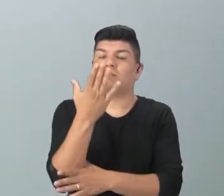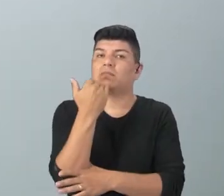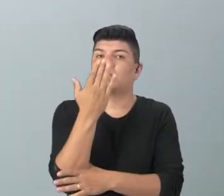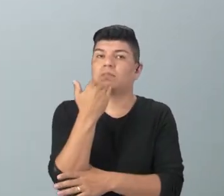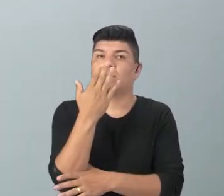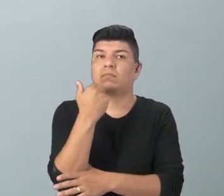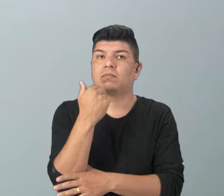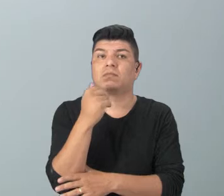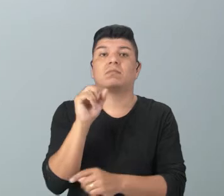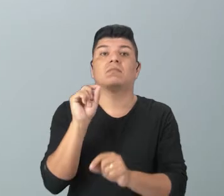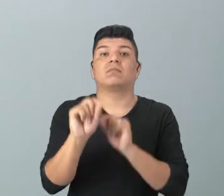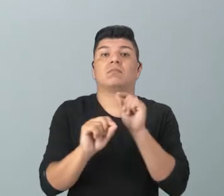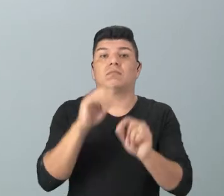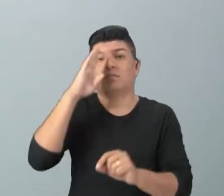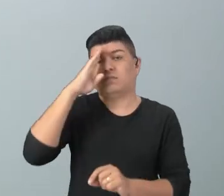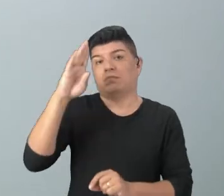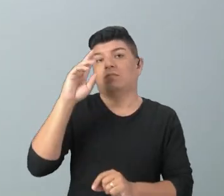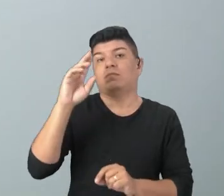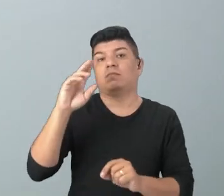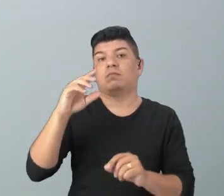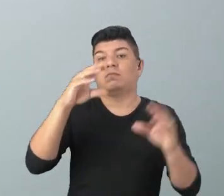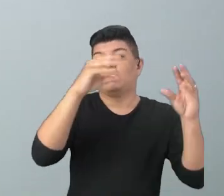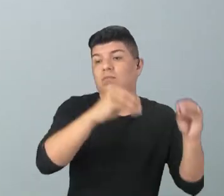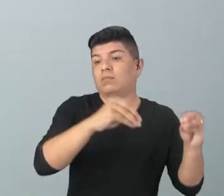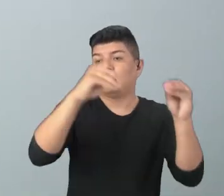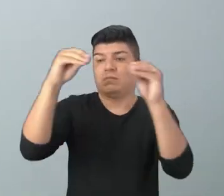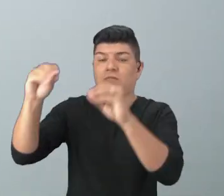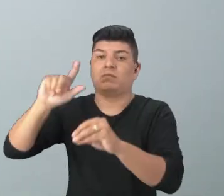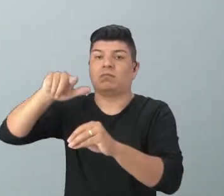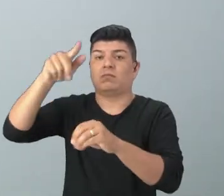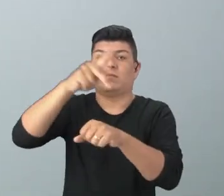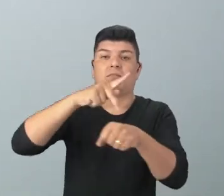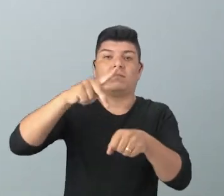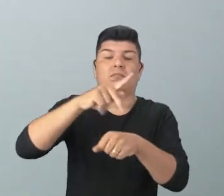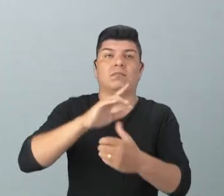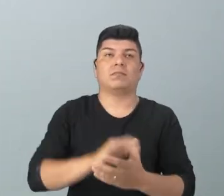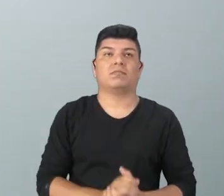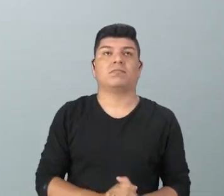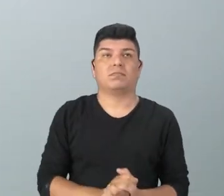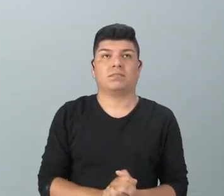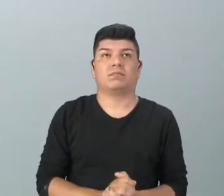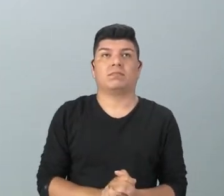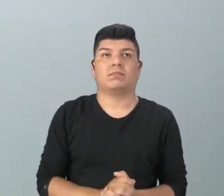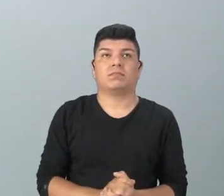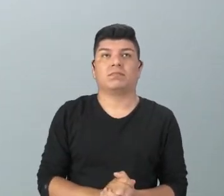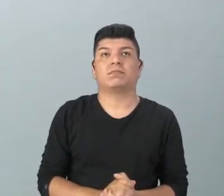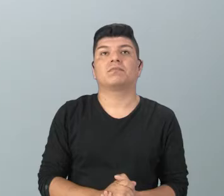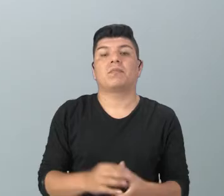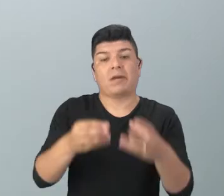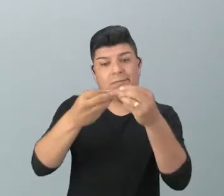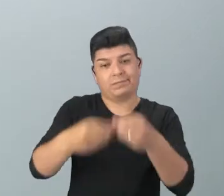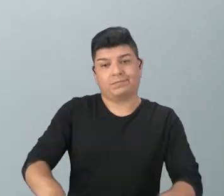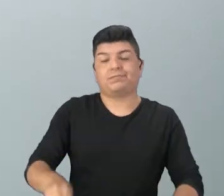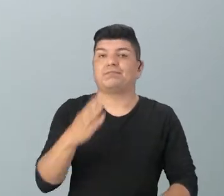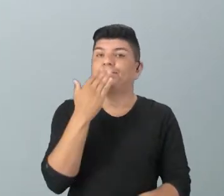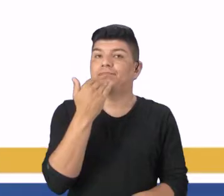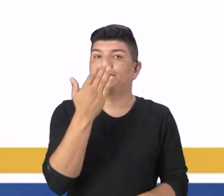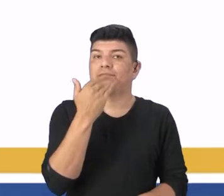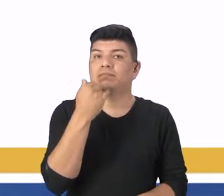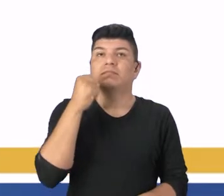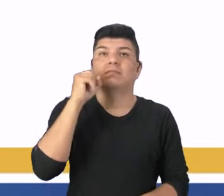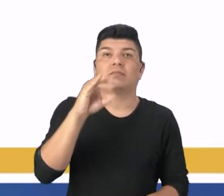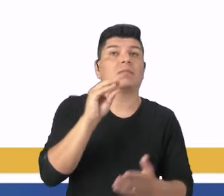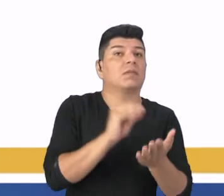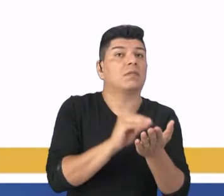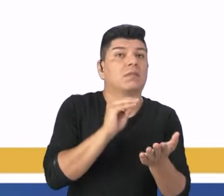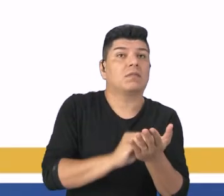alimento, elas são pautadas para exportar para outros países. Desperdício de alimentos. Veja bem, se falta